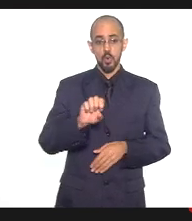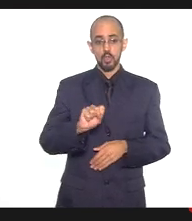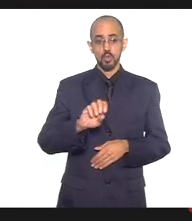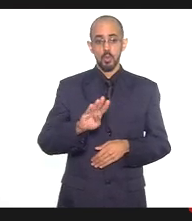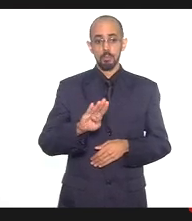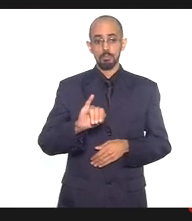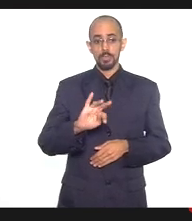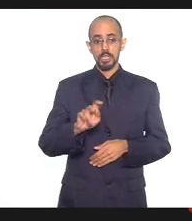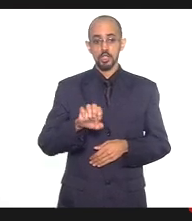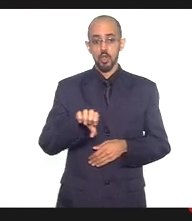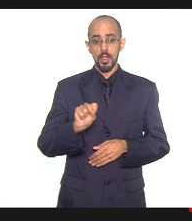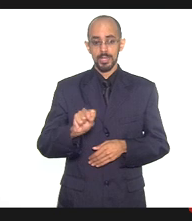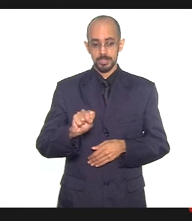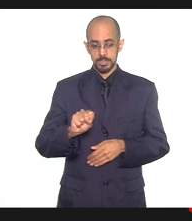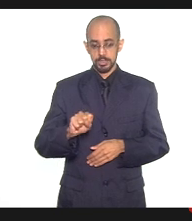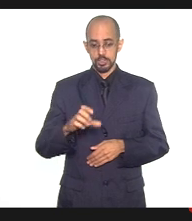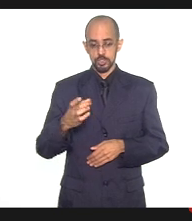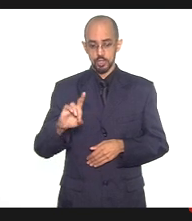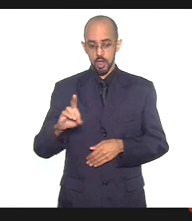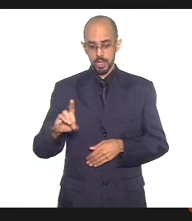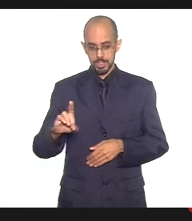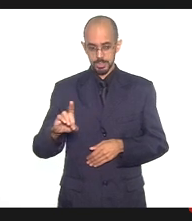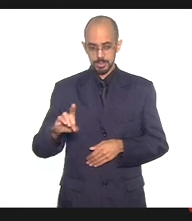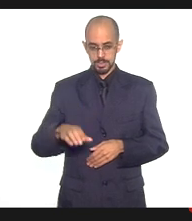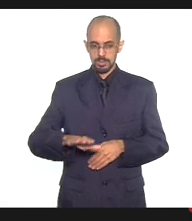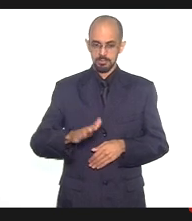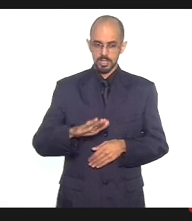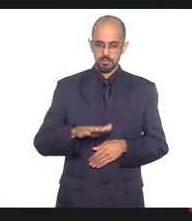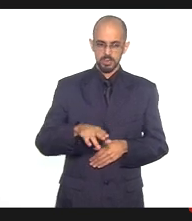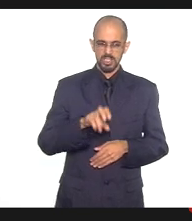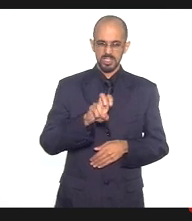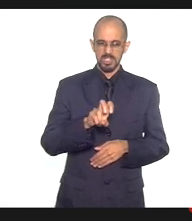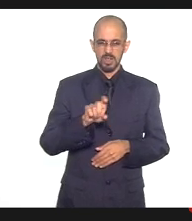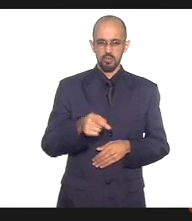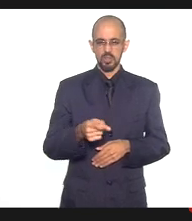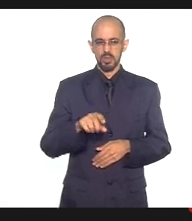né? Que significa aí uma taxa de câmbio de 5,5, mais ou menos